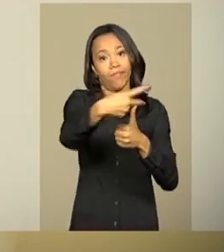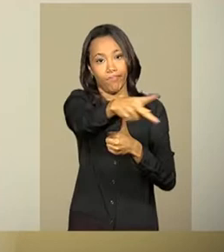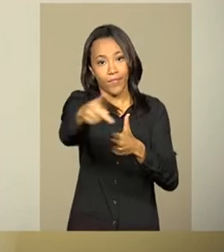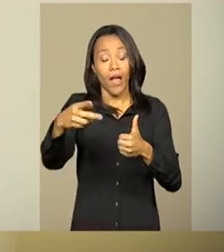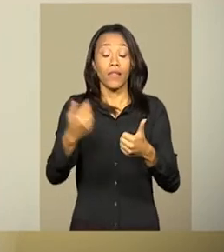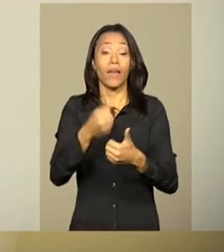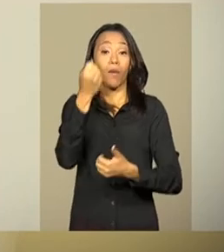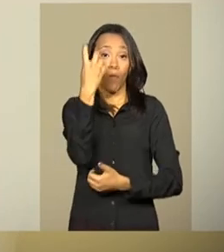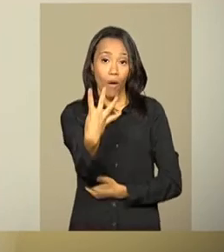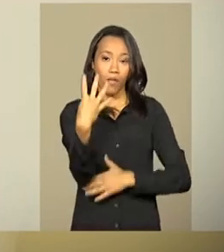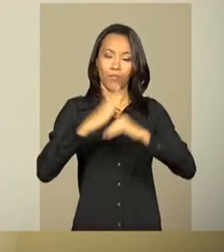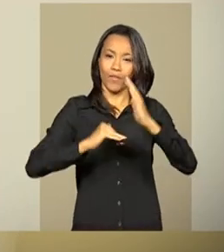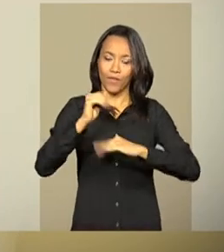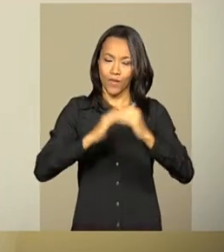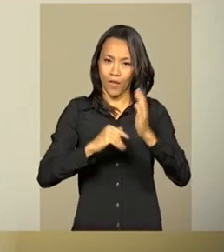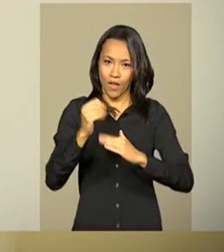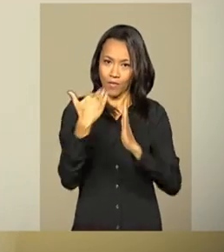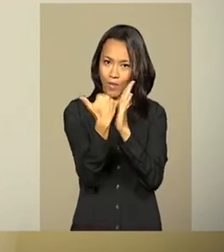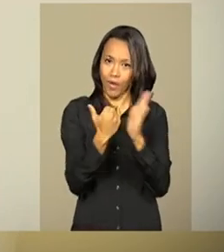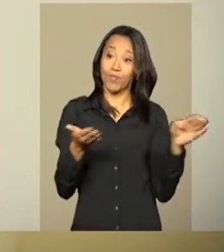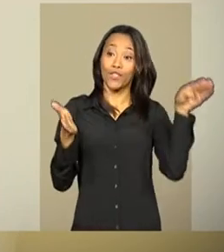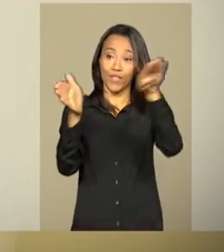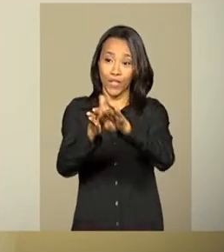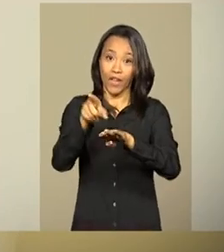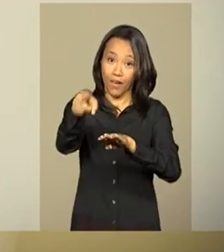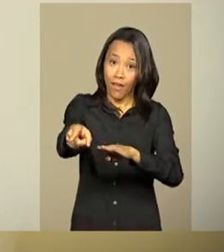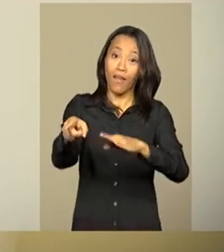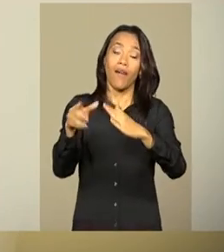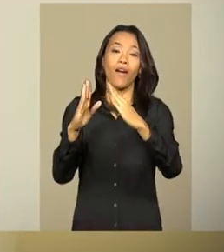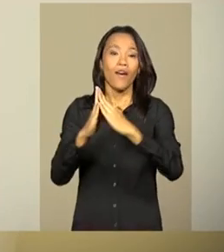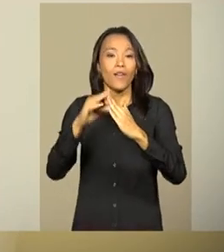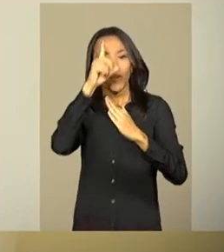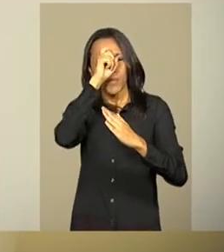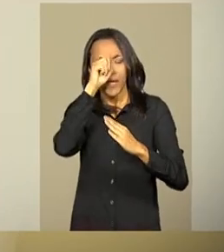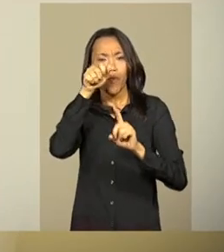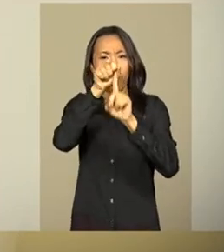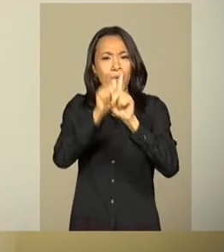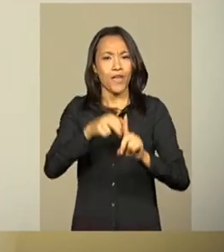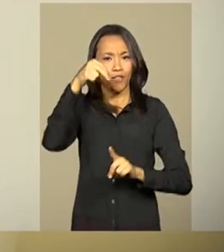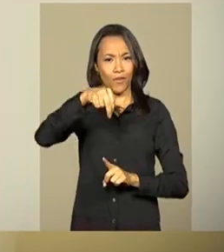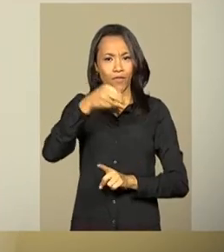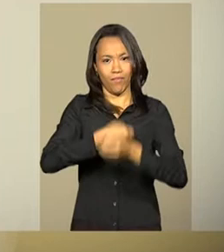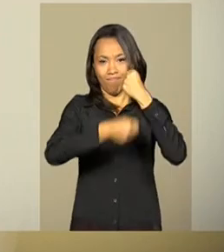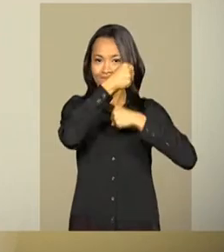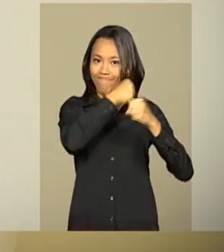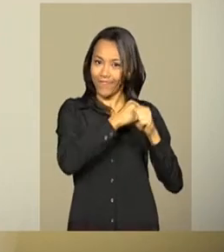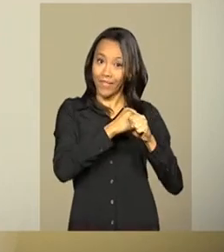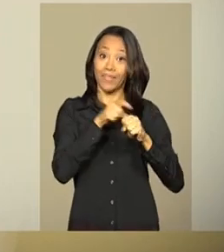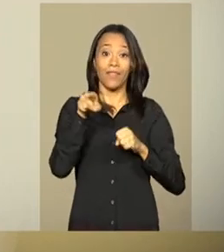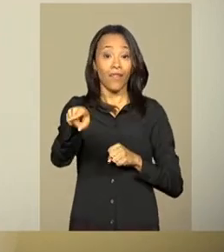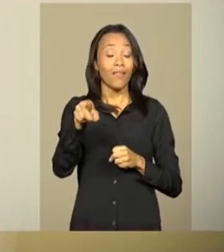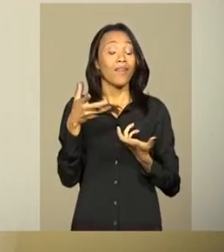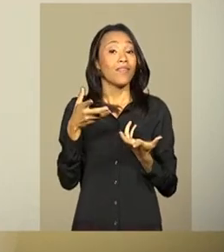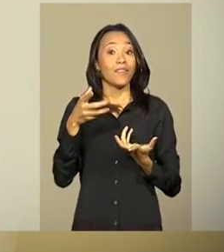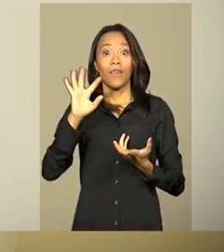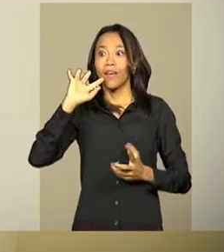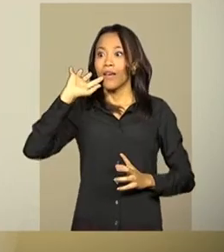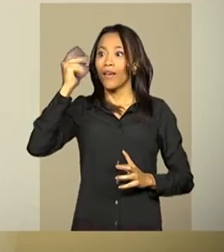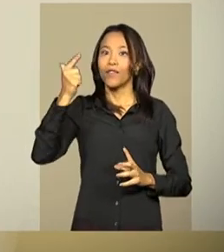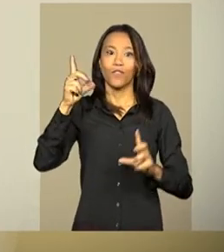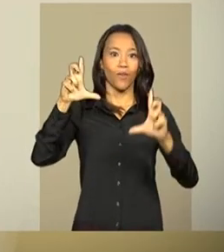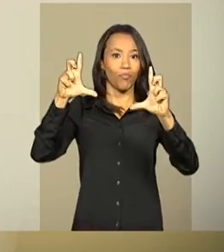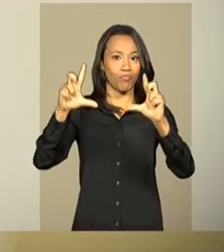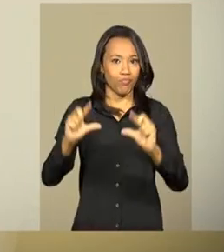profissionais do Mais Médicos chegaram ao posto de saúde da região em novembro do ano passado e aí Luciano muita coisa